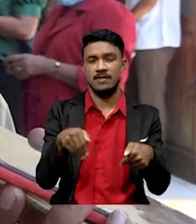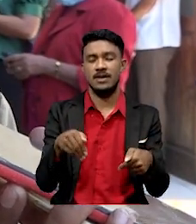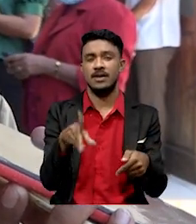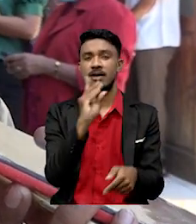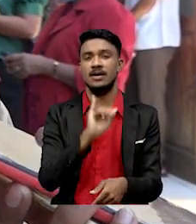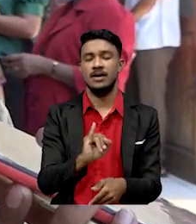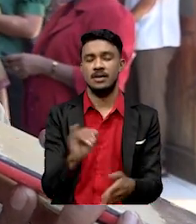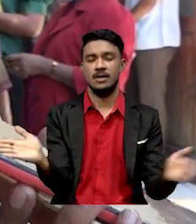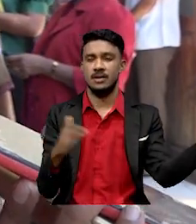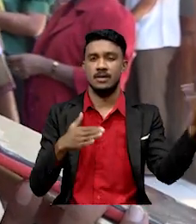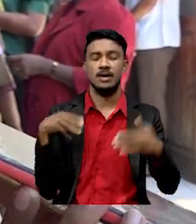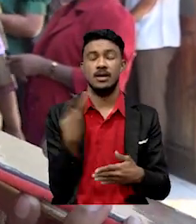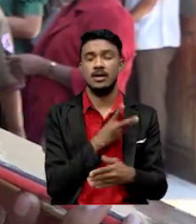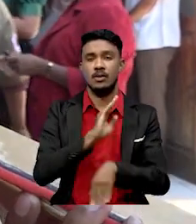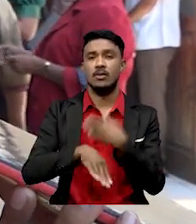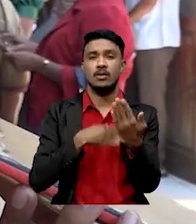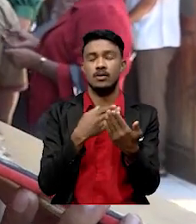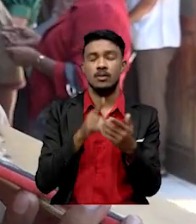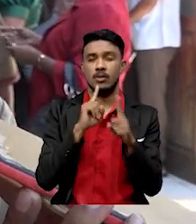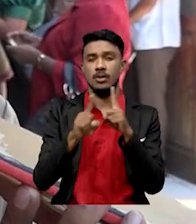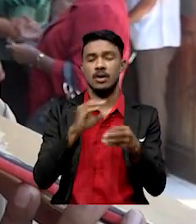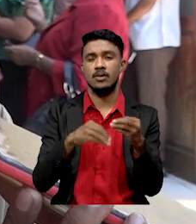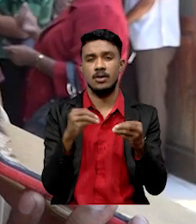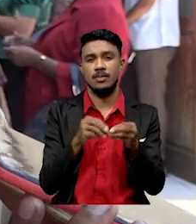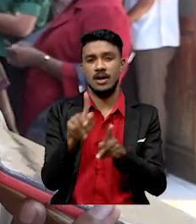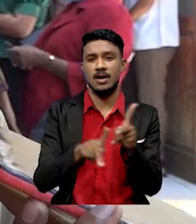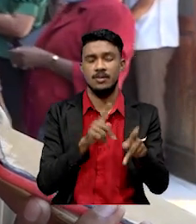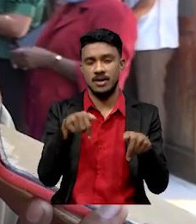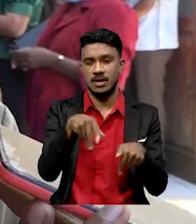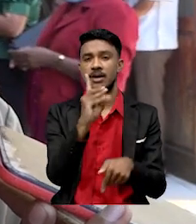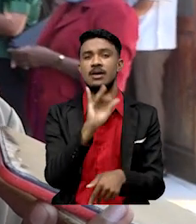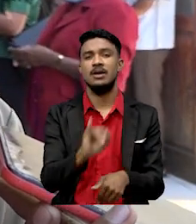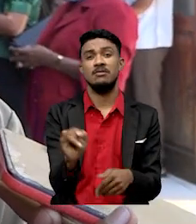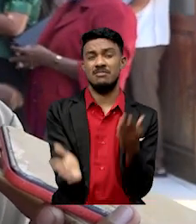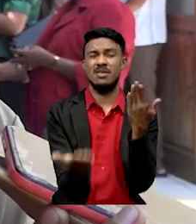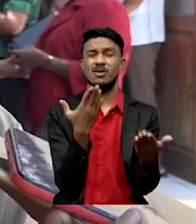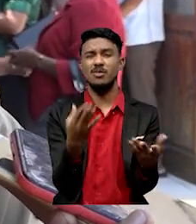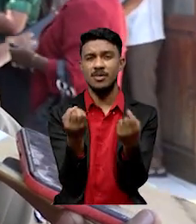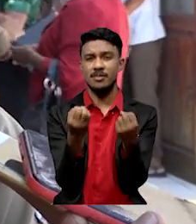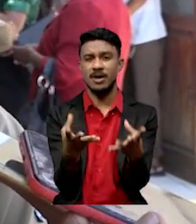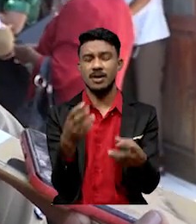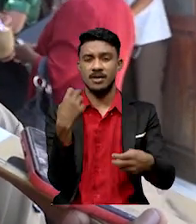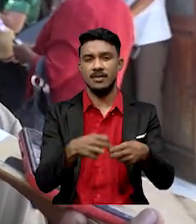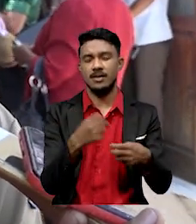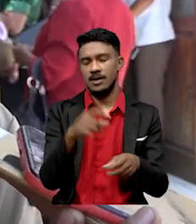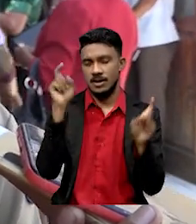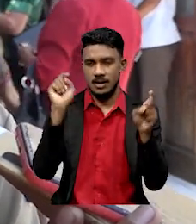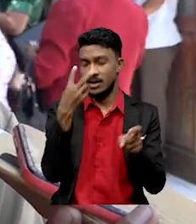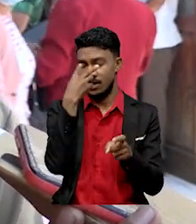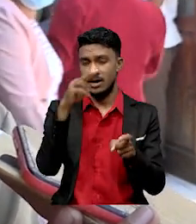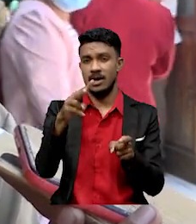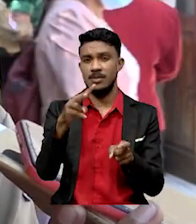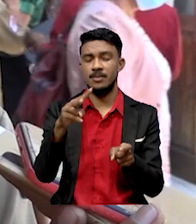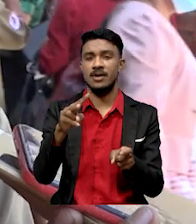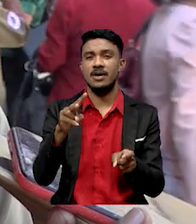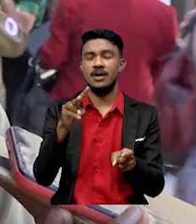mai hane ita ko lia konaba populasaun iha cidade dili nene rungranga los Ne ita tem que ser baseado para plano urbanização, ida que